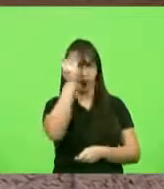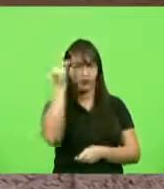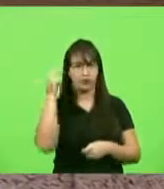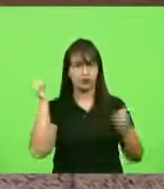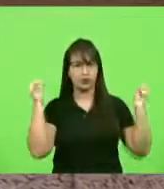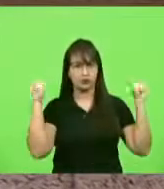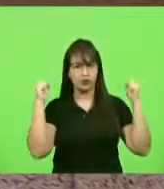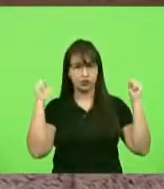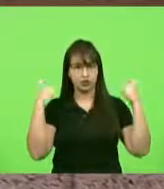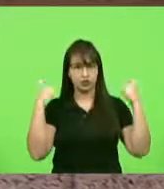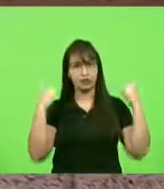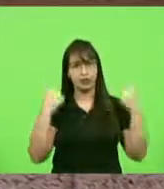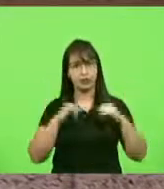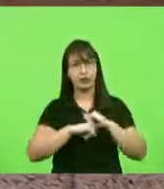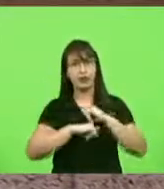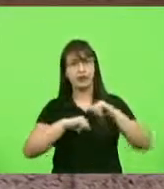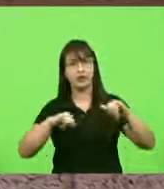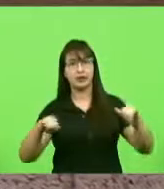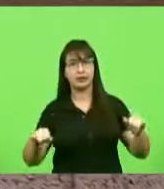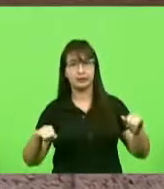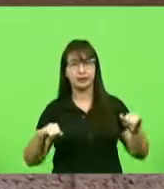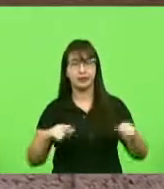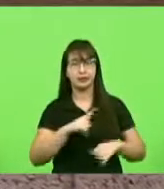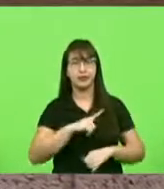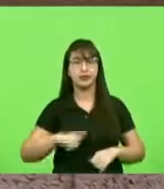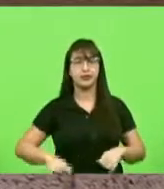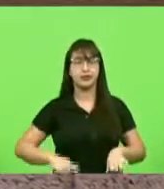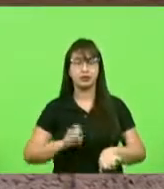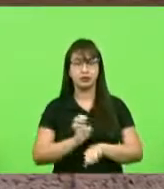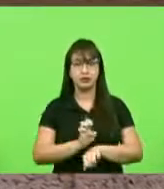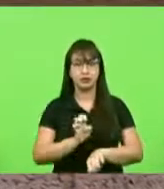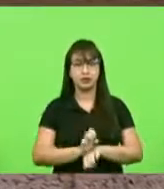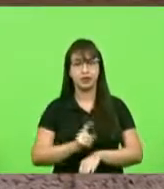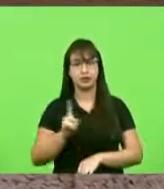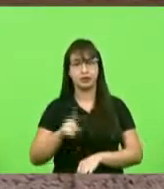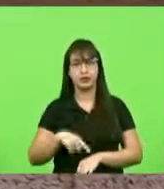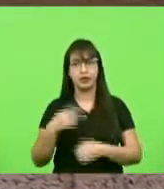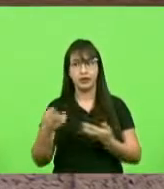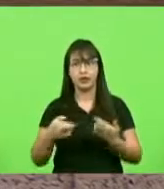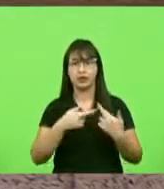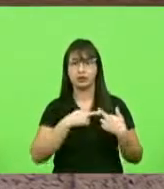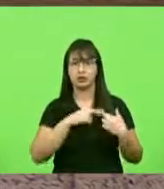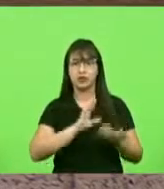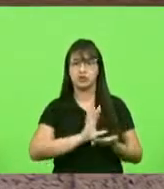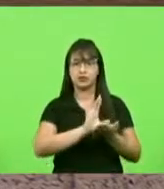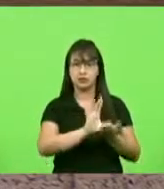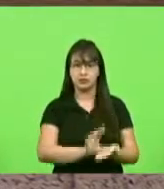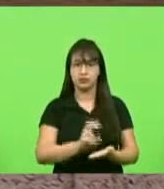até anunciou que o governo do Estado vai arcar com 250 milhões de reais.